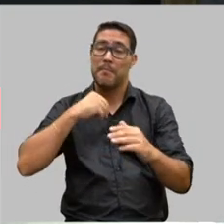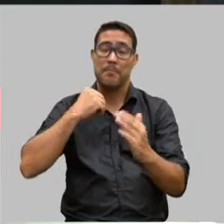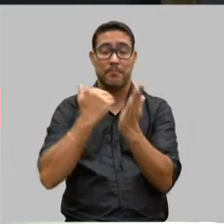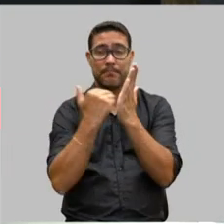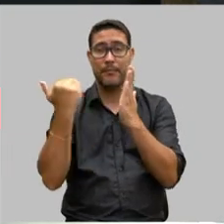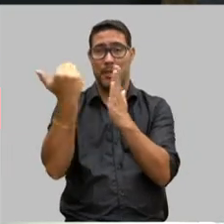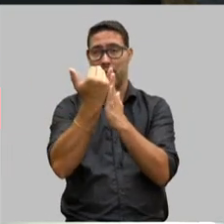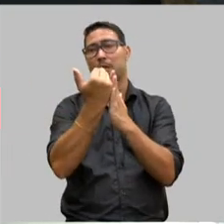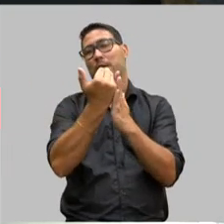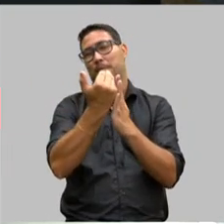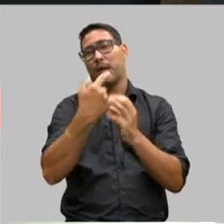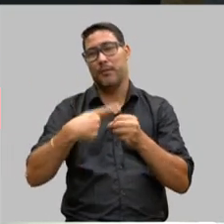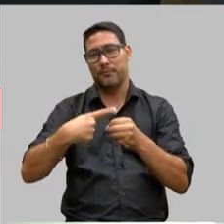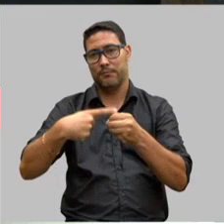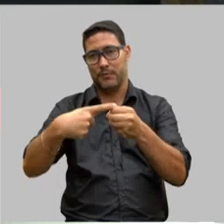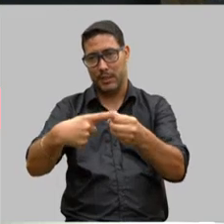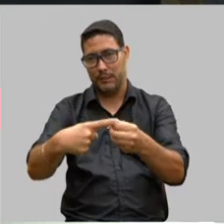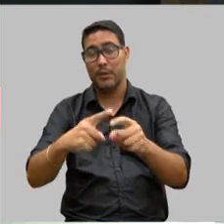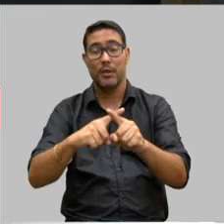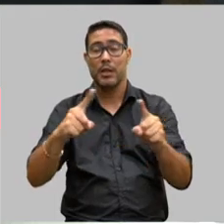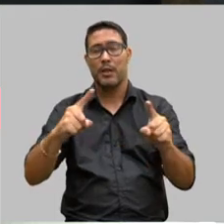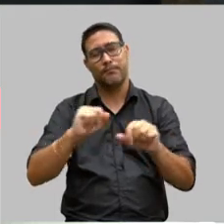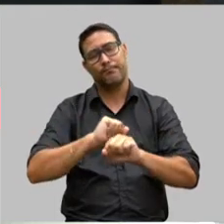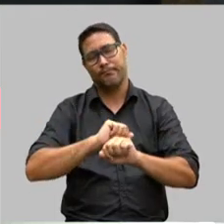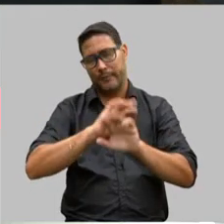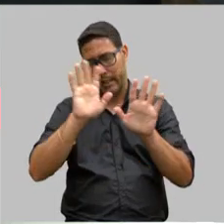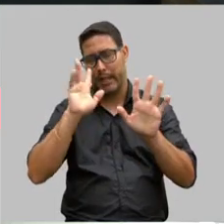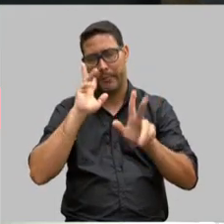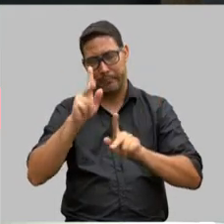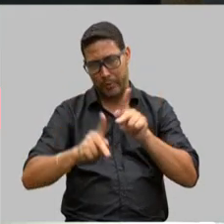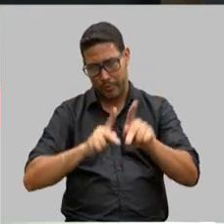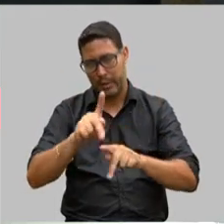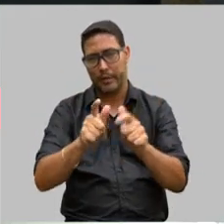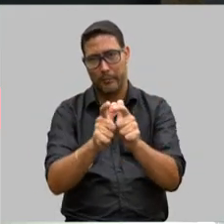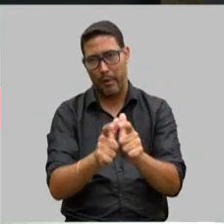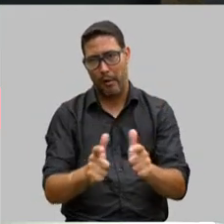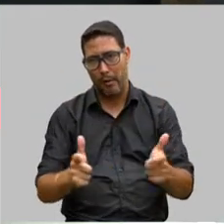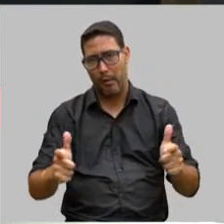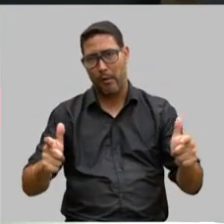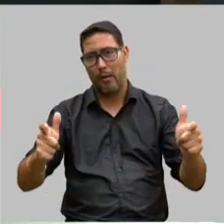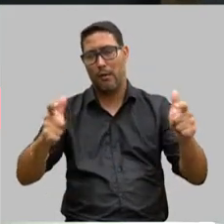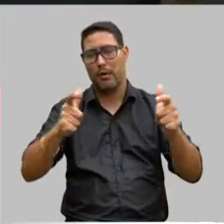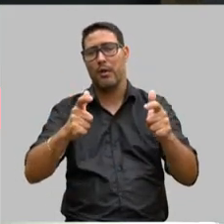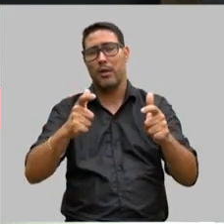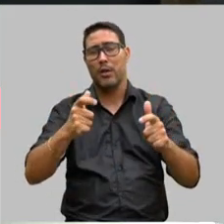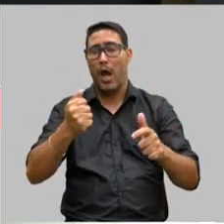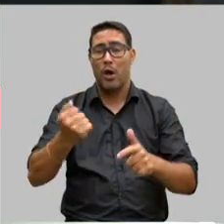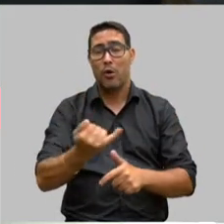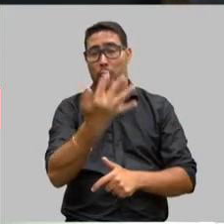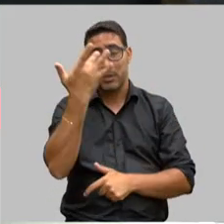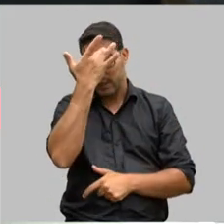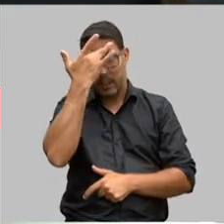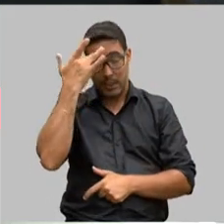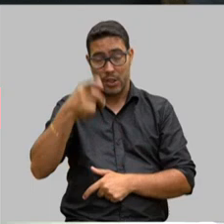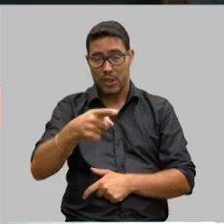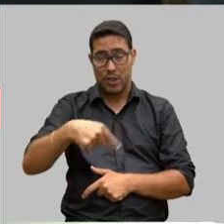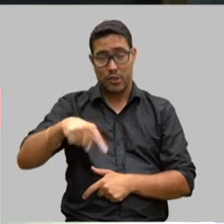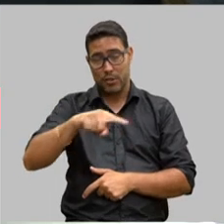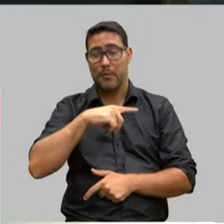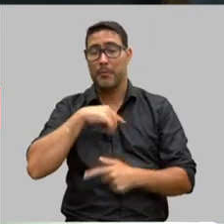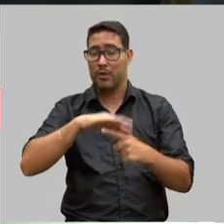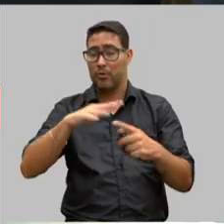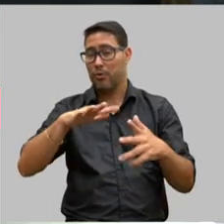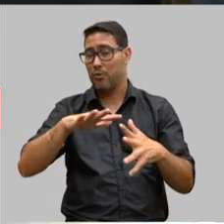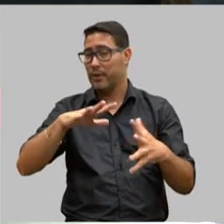que a população está crescendo, o número de pessoas afetadas por essas questões cresce também